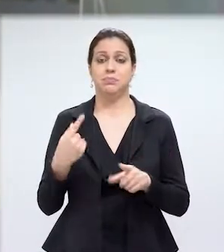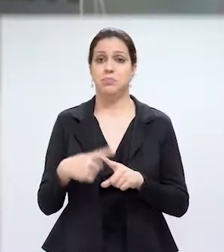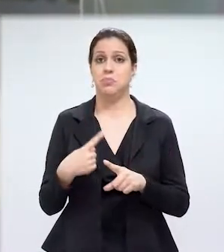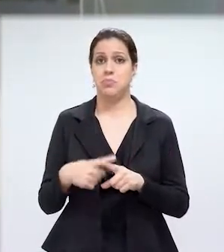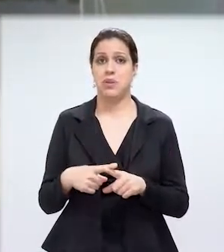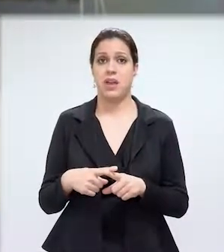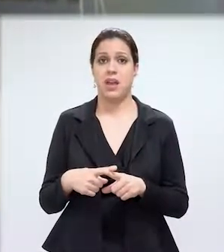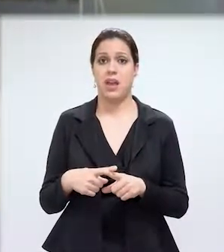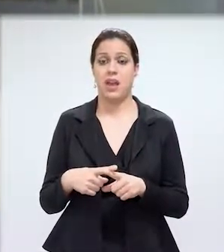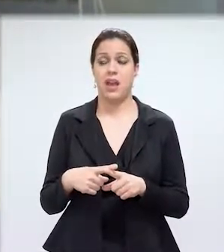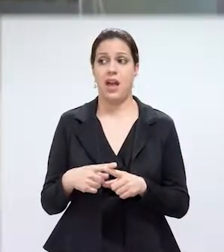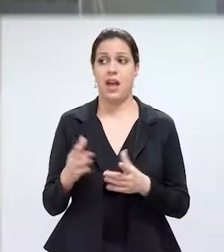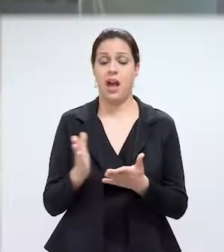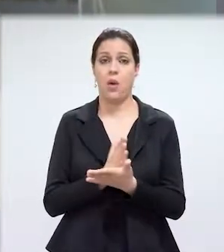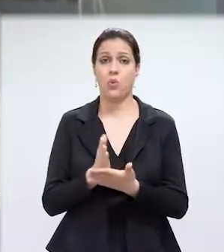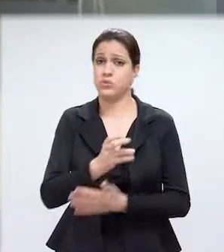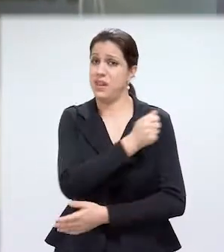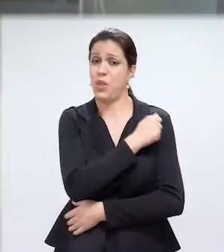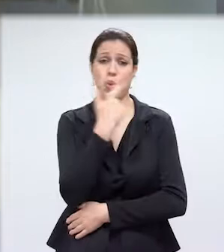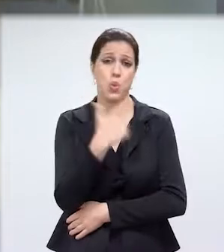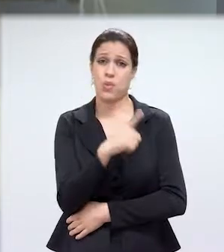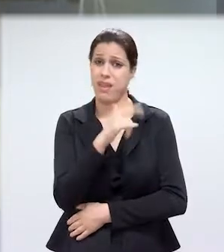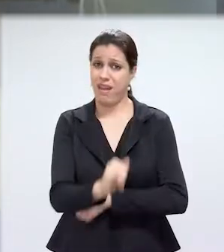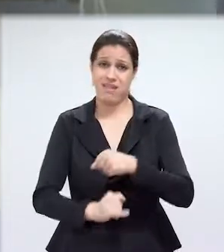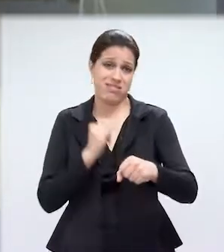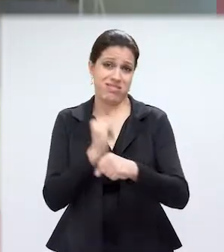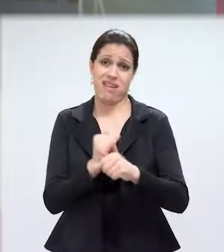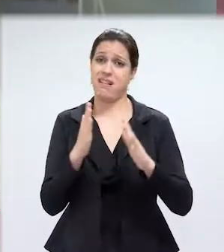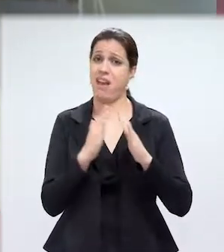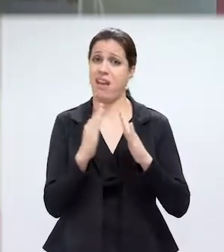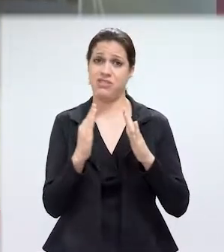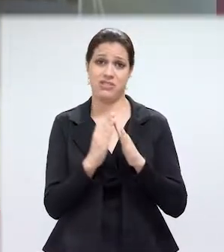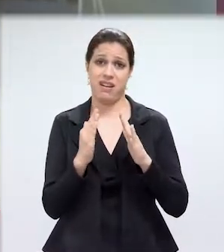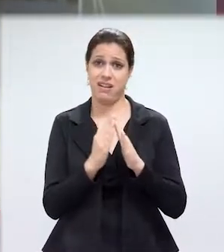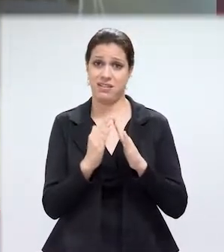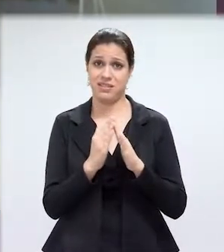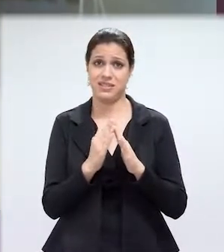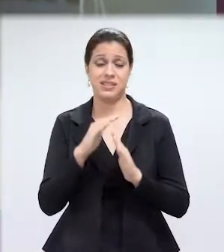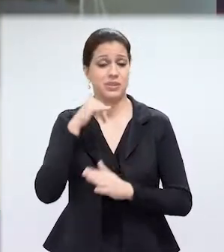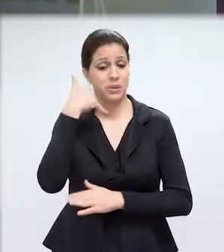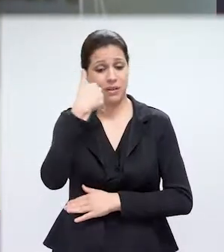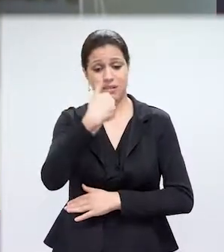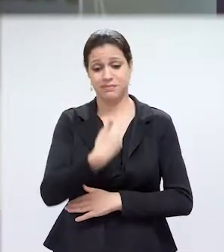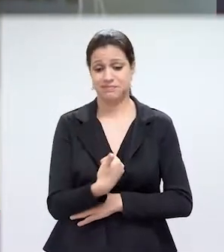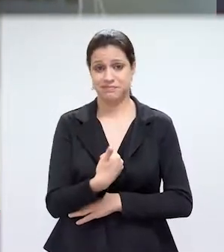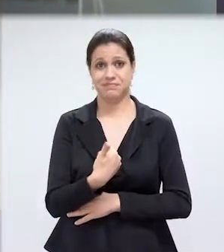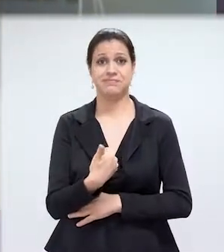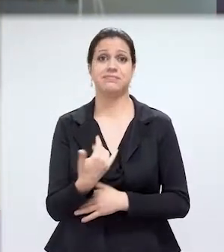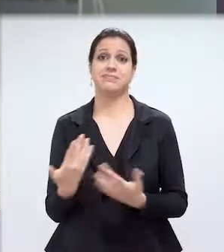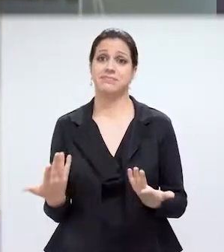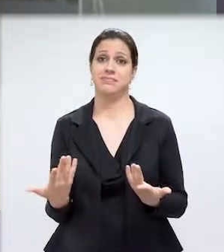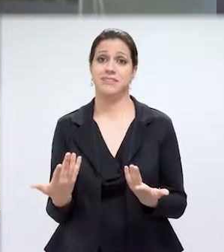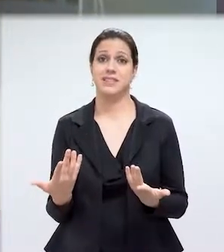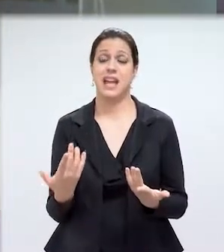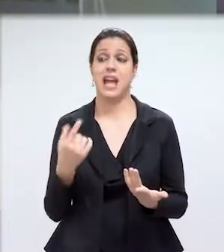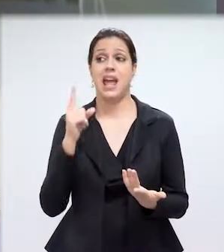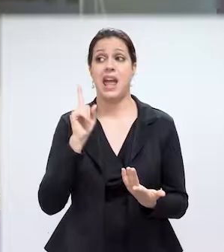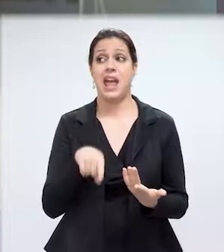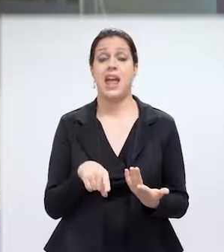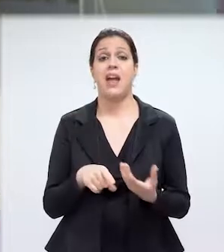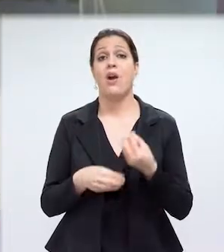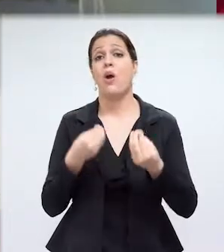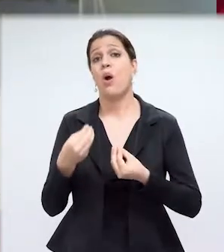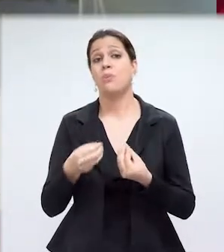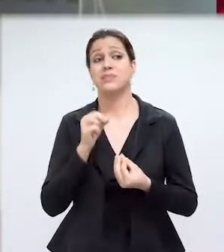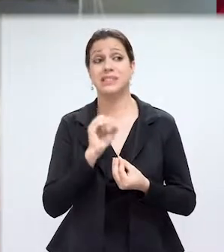né, de acesso à internet, eu acho que ela não se dá muito por estados, mas ela se dá